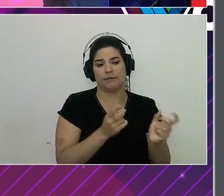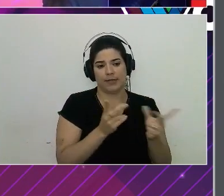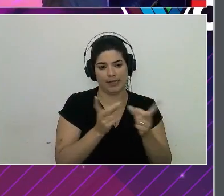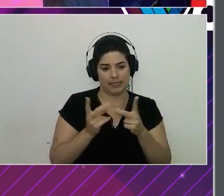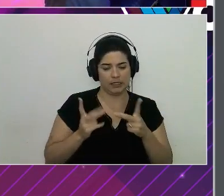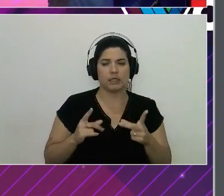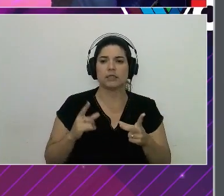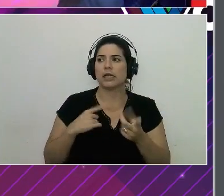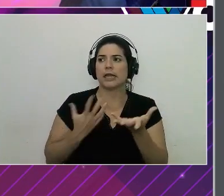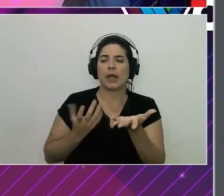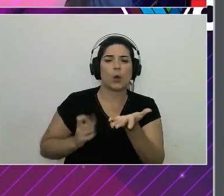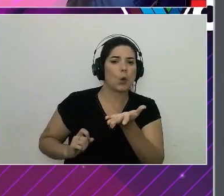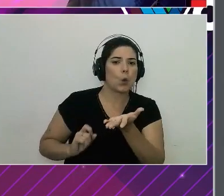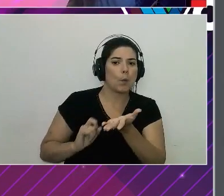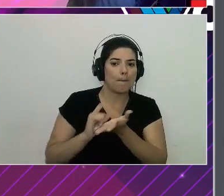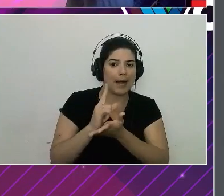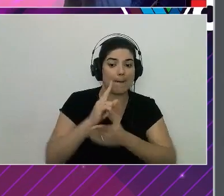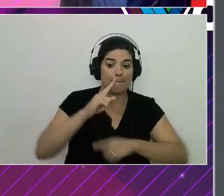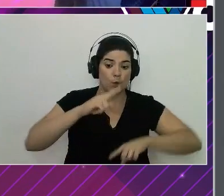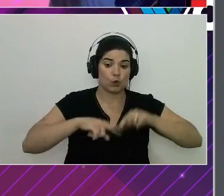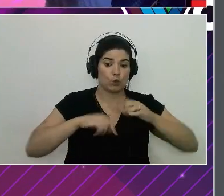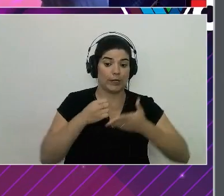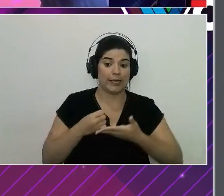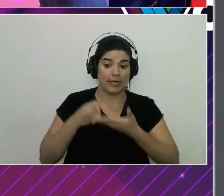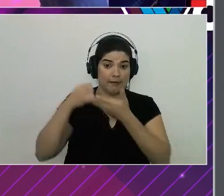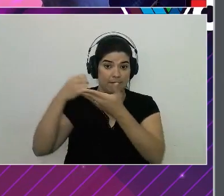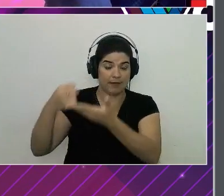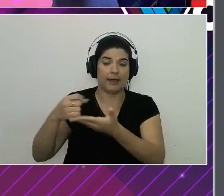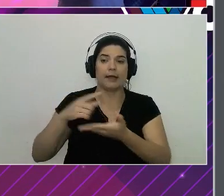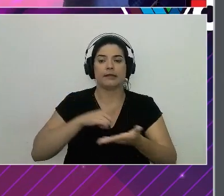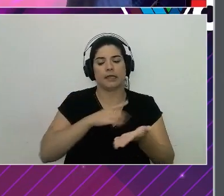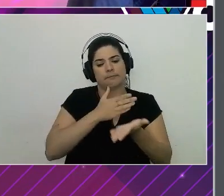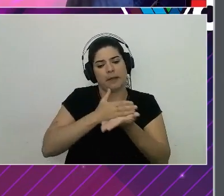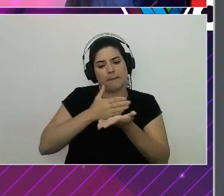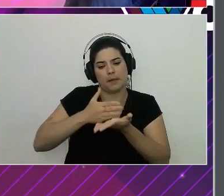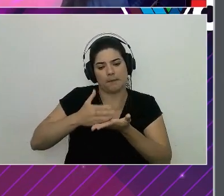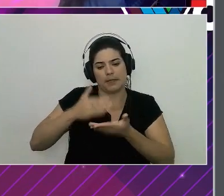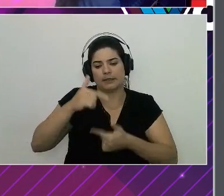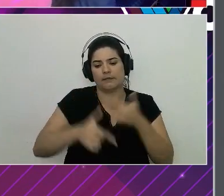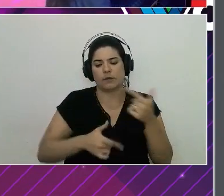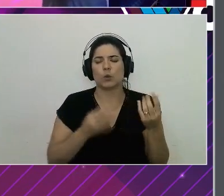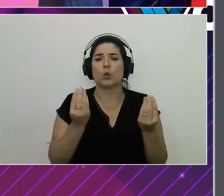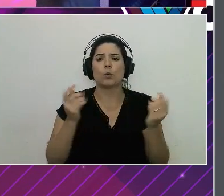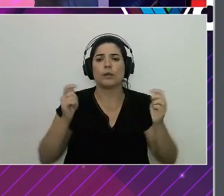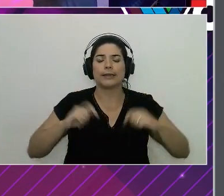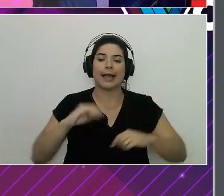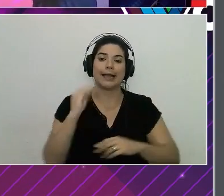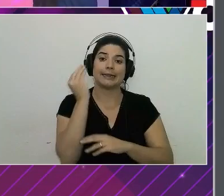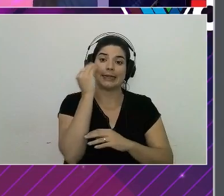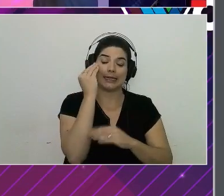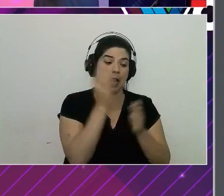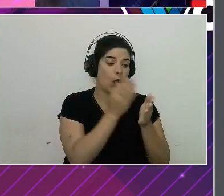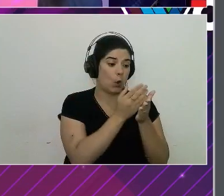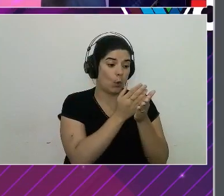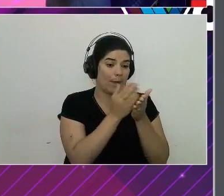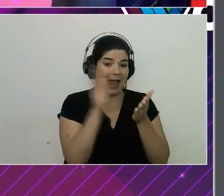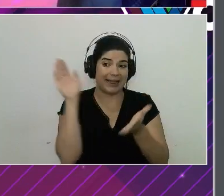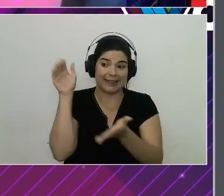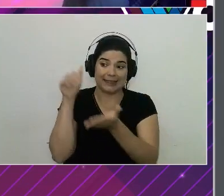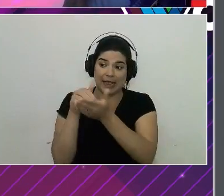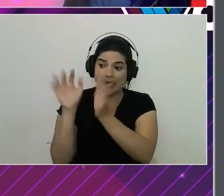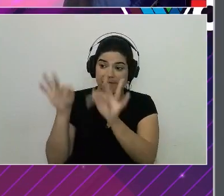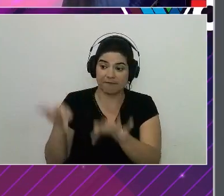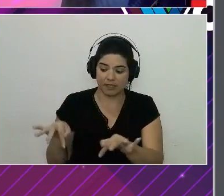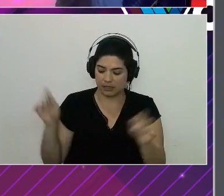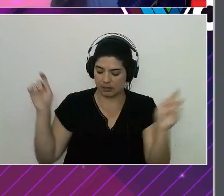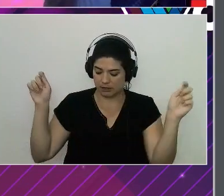produto e enviar esse produto. Isso é dividido em alguns serviços. Como que eu testaria de começo a fim se isso daí está